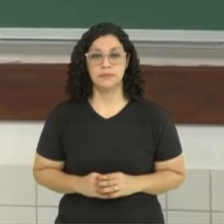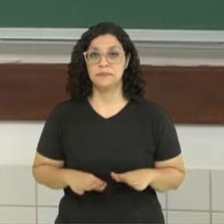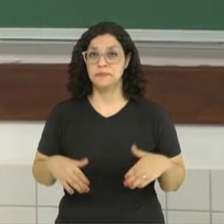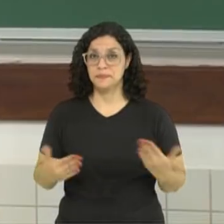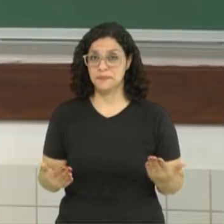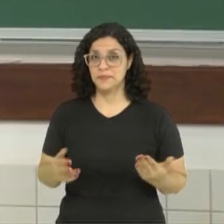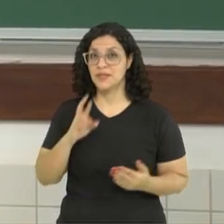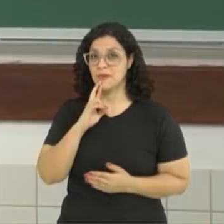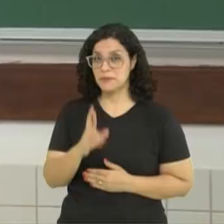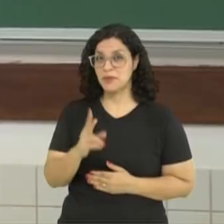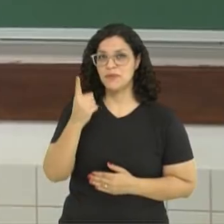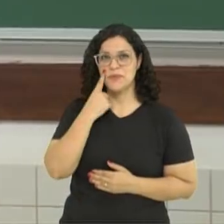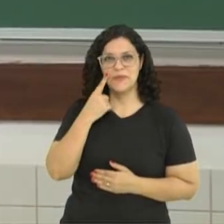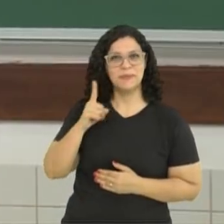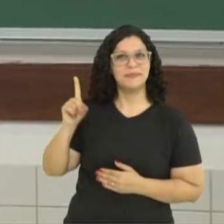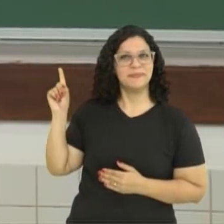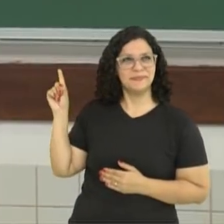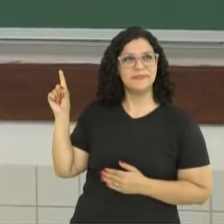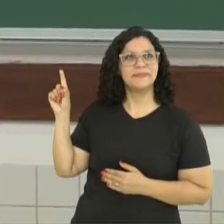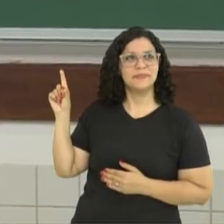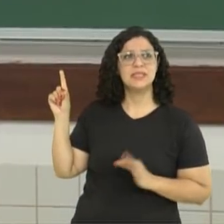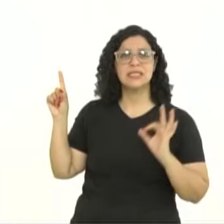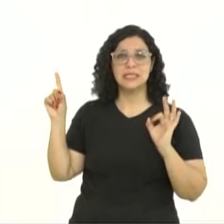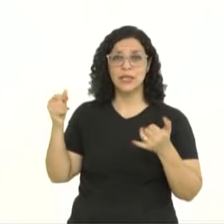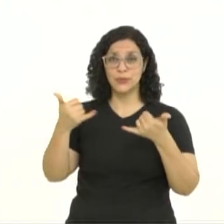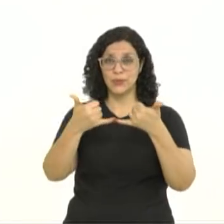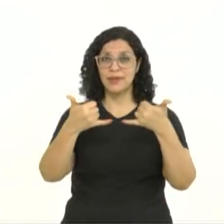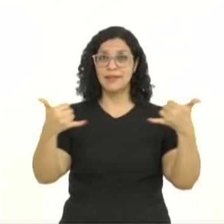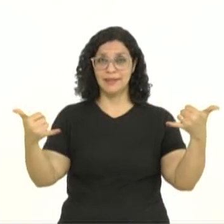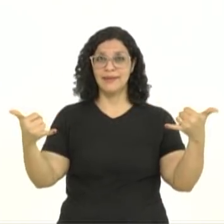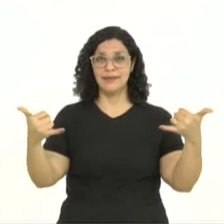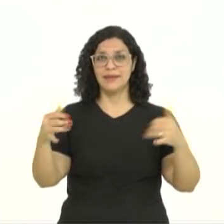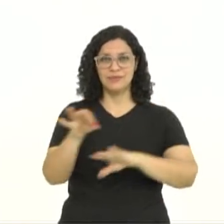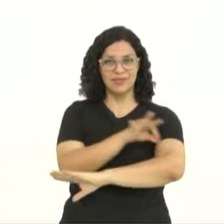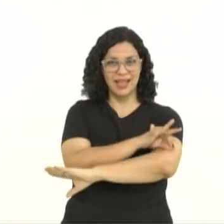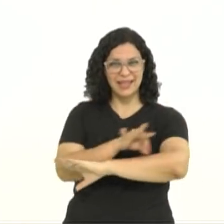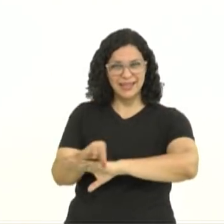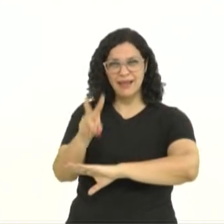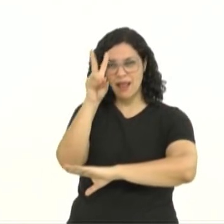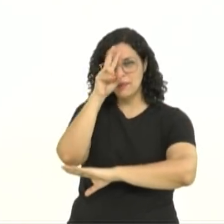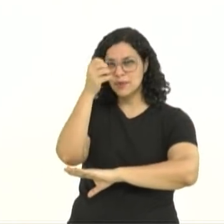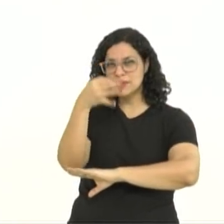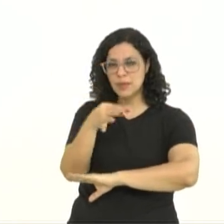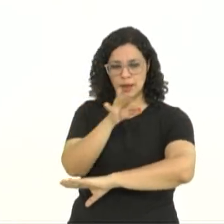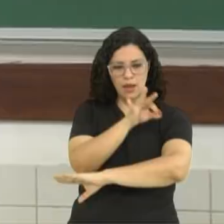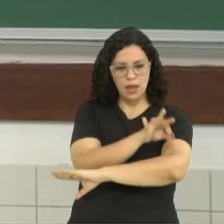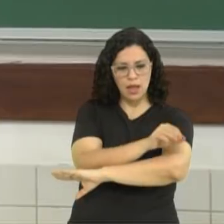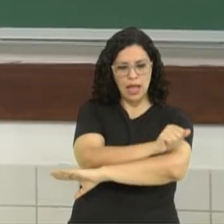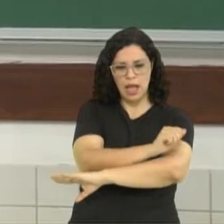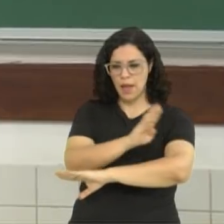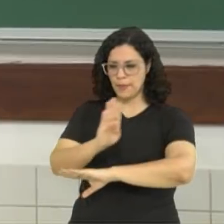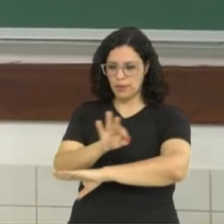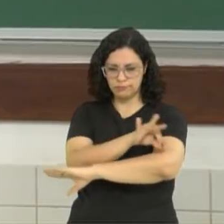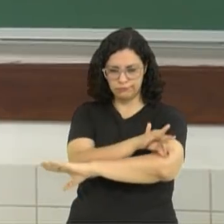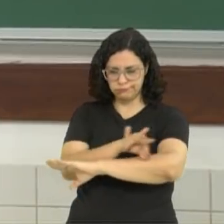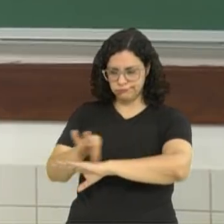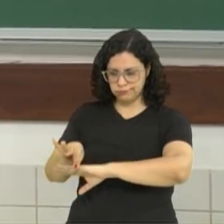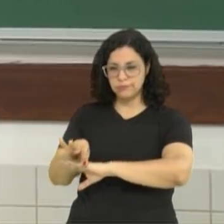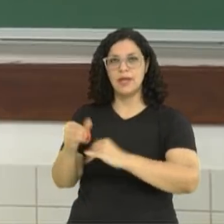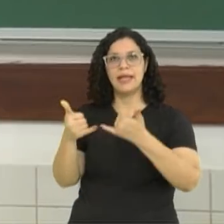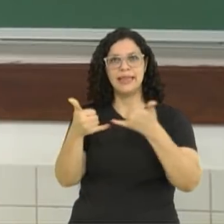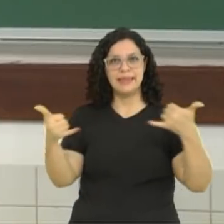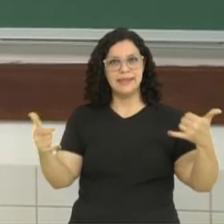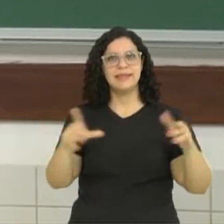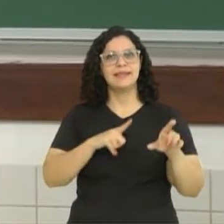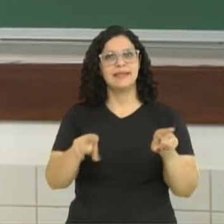Daí, pessoal, responderam? Vamos ver a resposta? A resposta é linha. Você lembra que eu falei para você? Ponto A, ponto B, quando você faz a ligação desses